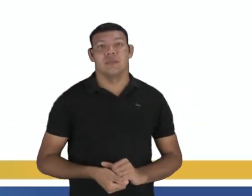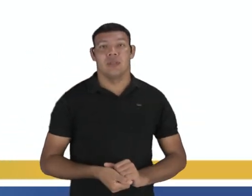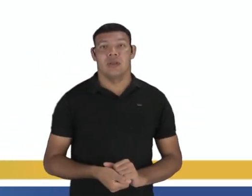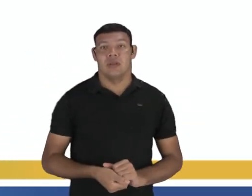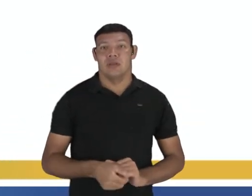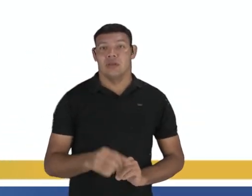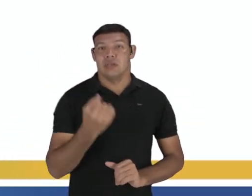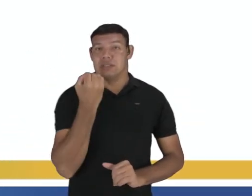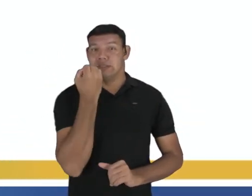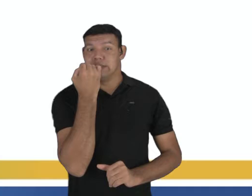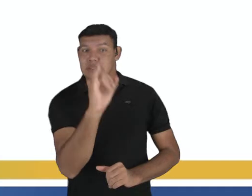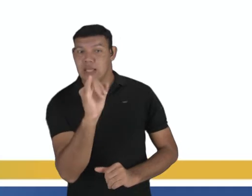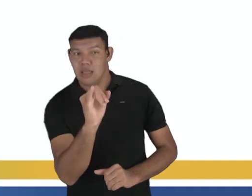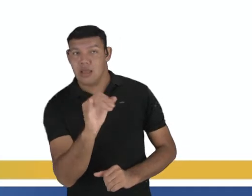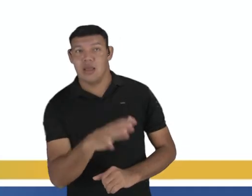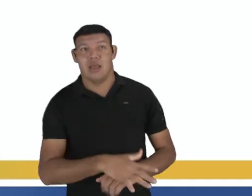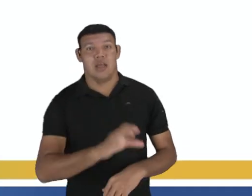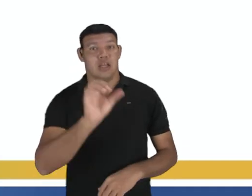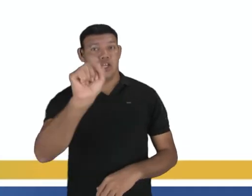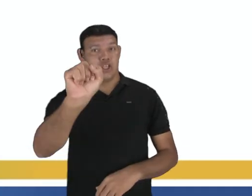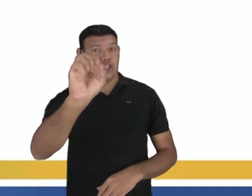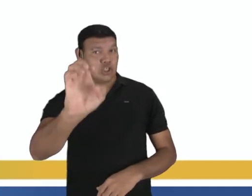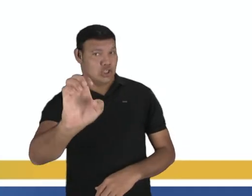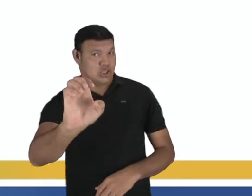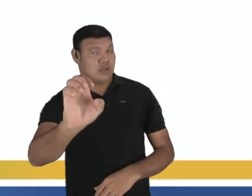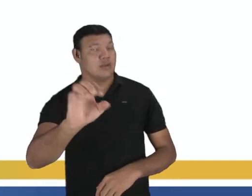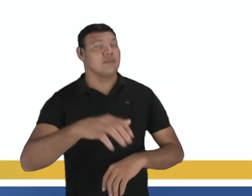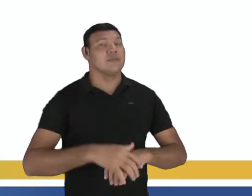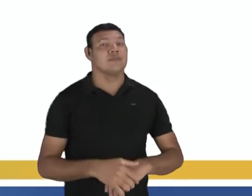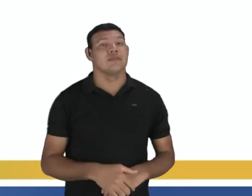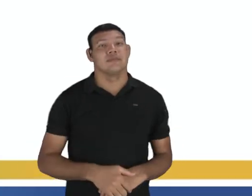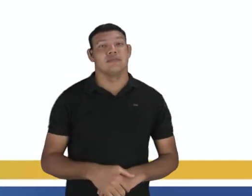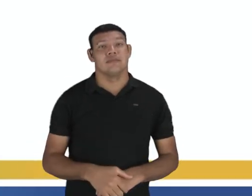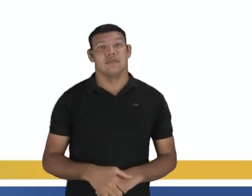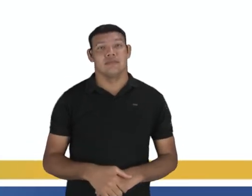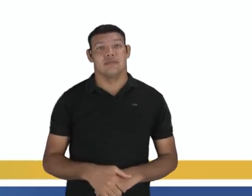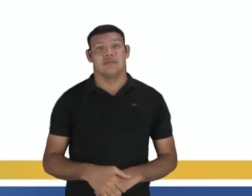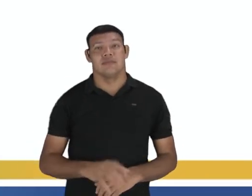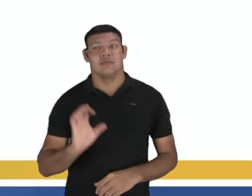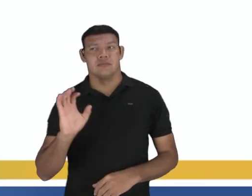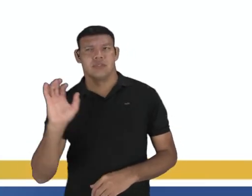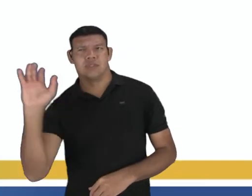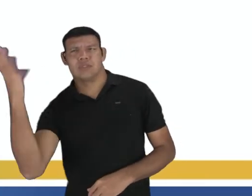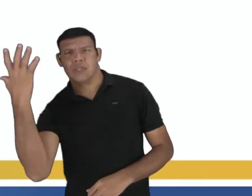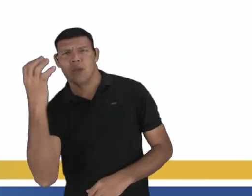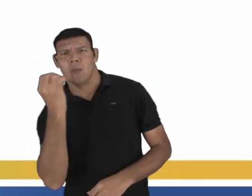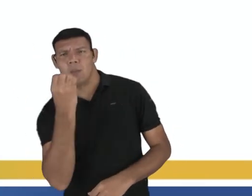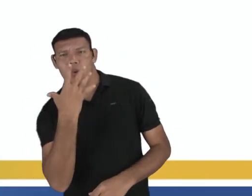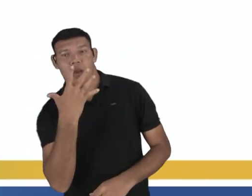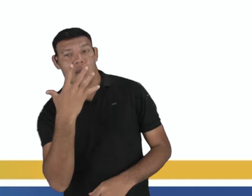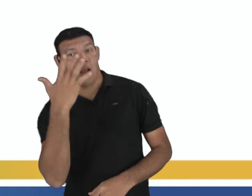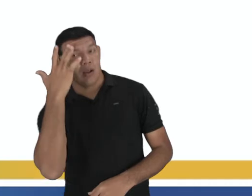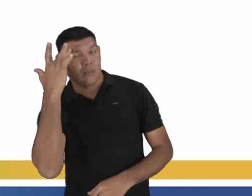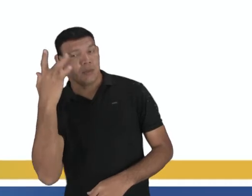fizer, o nosso operador aí é se fizer bom tempo, eu